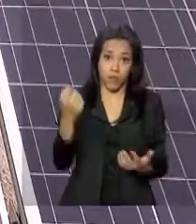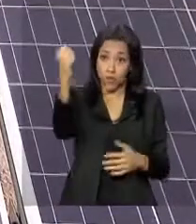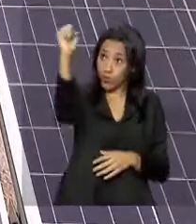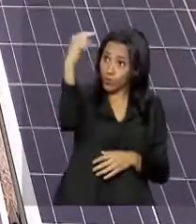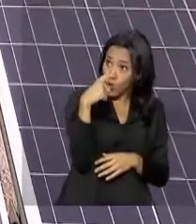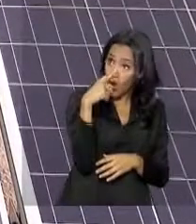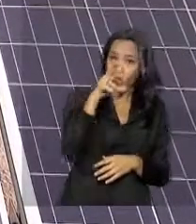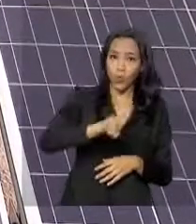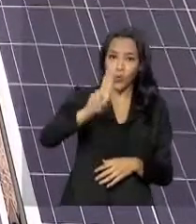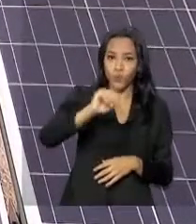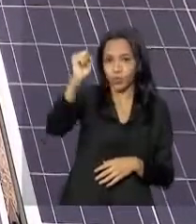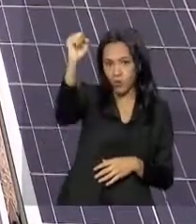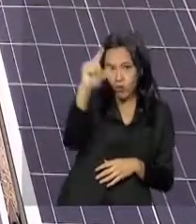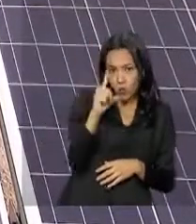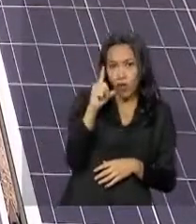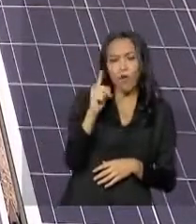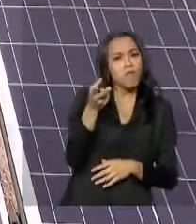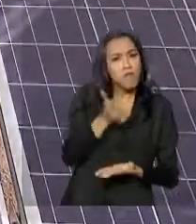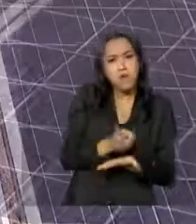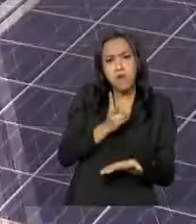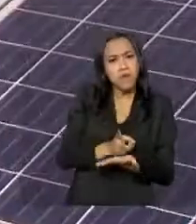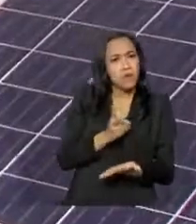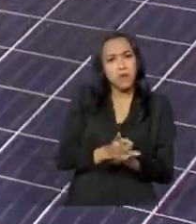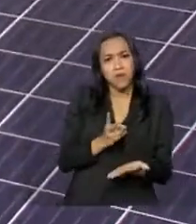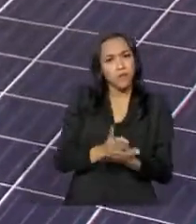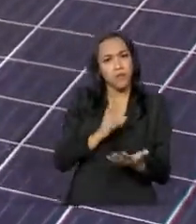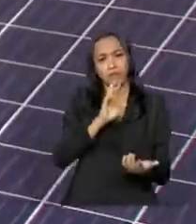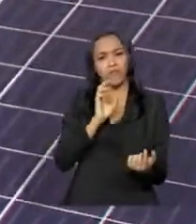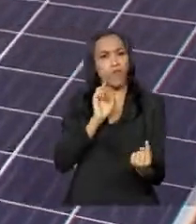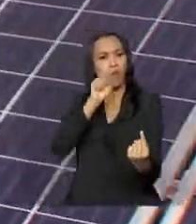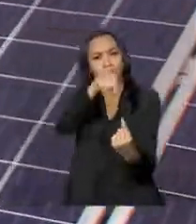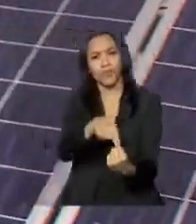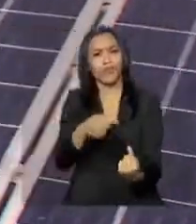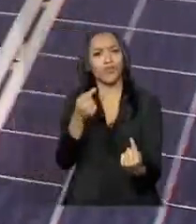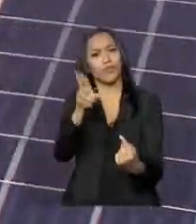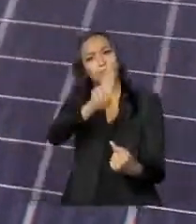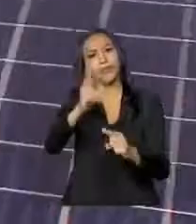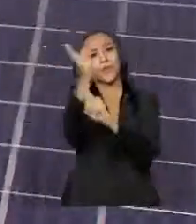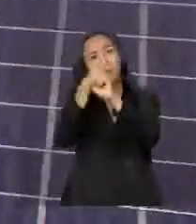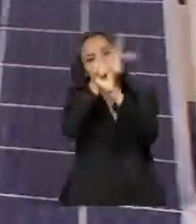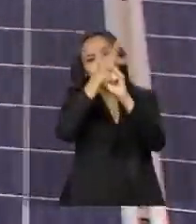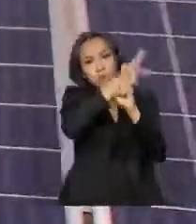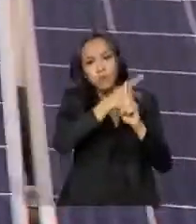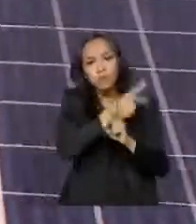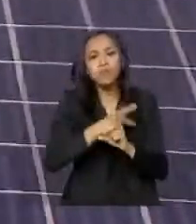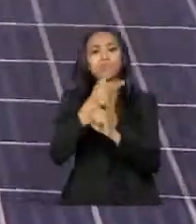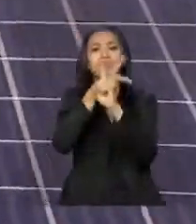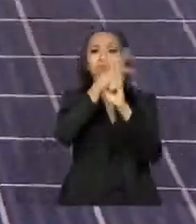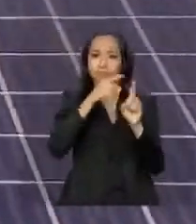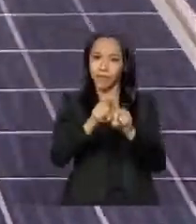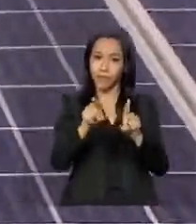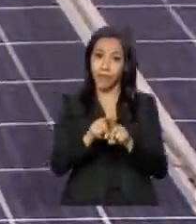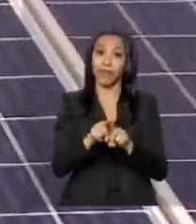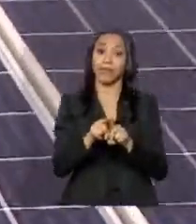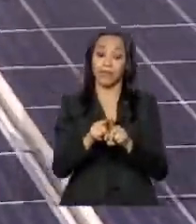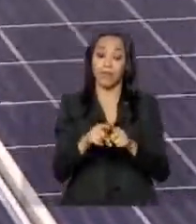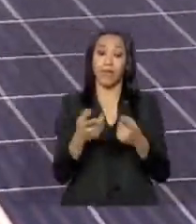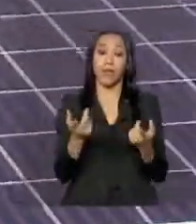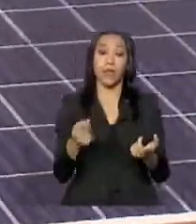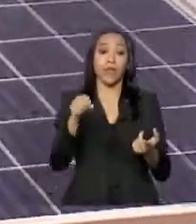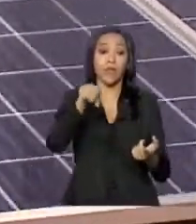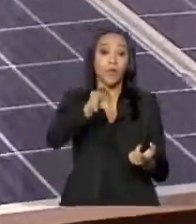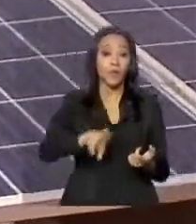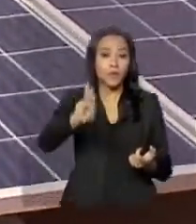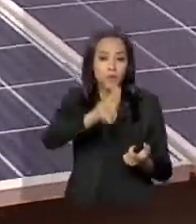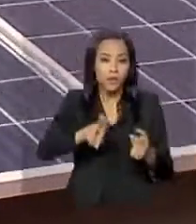vai pelo mesmo caminho também, né? Então, dessa forma, a gente consegue uma matriz de